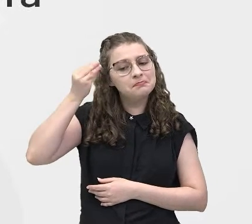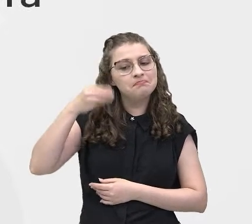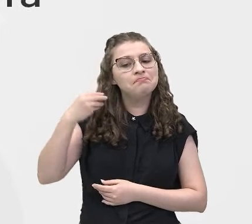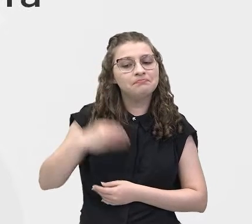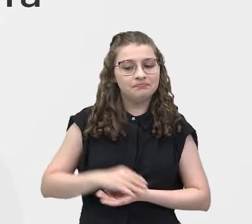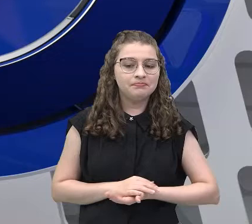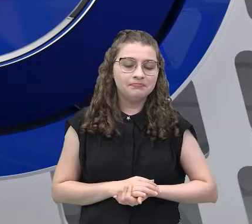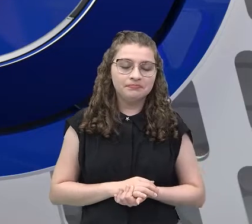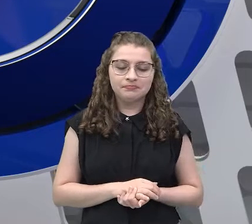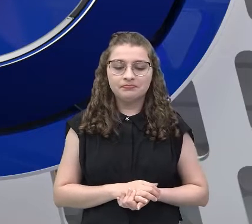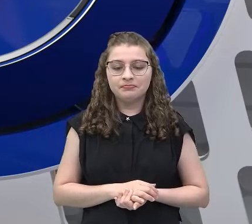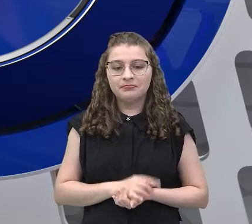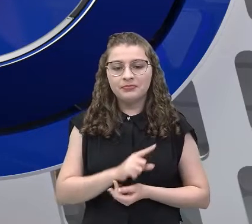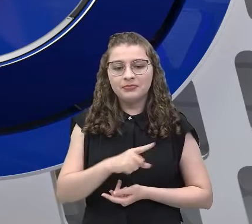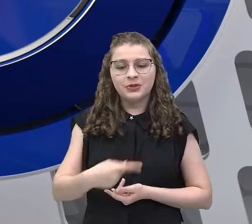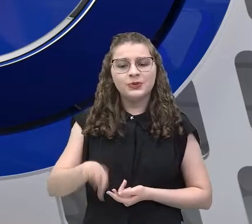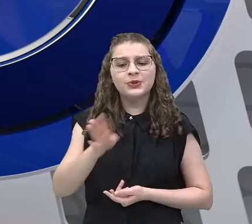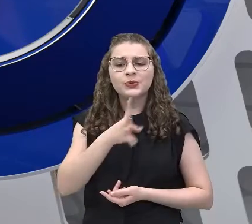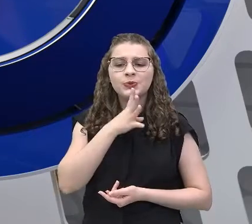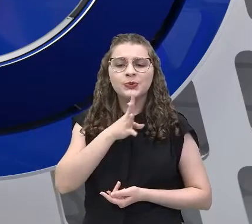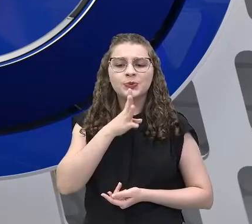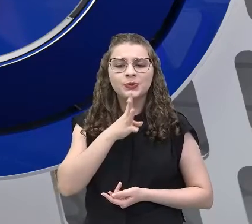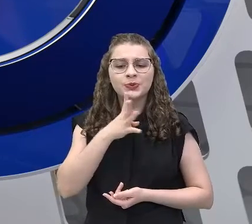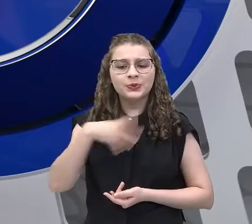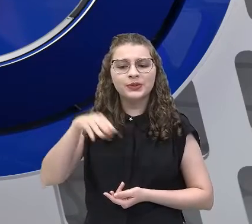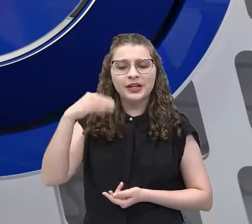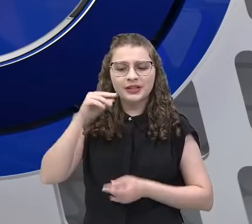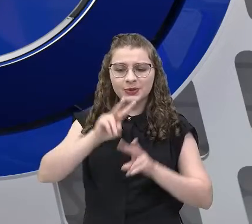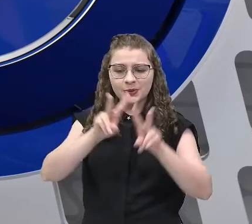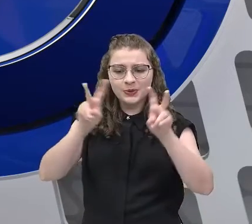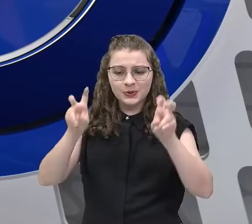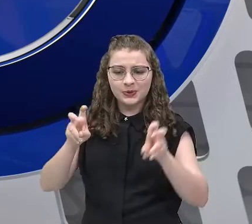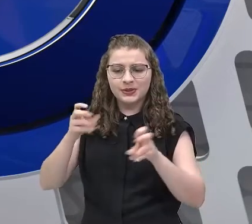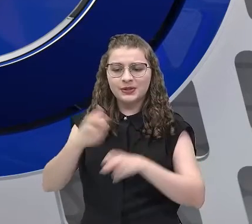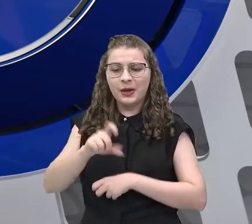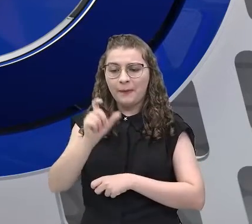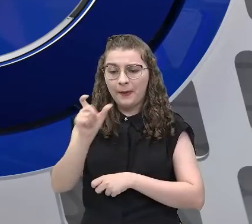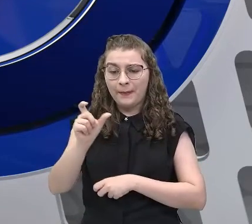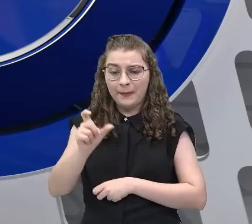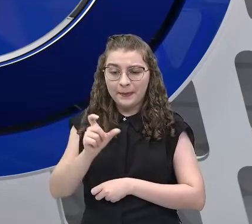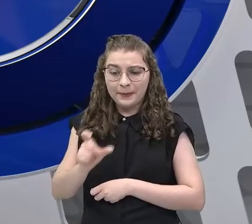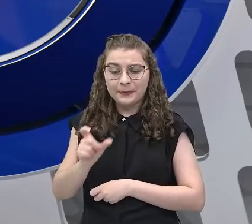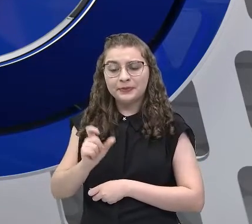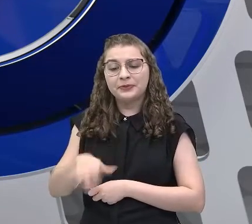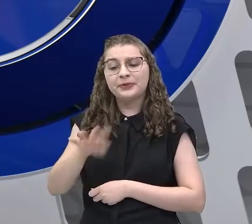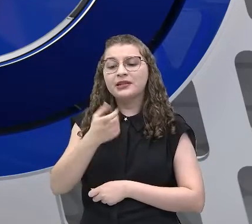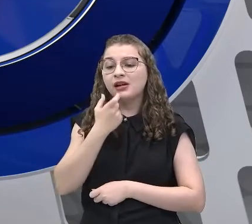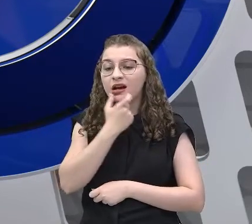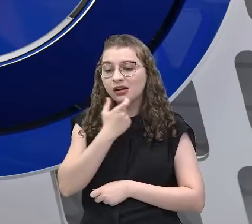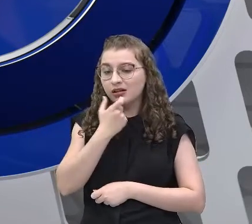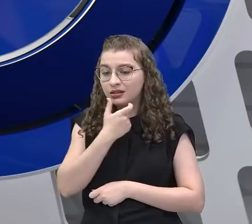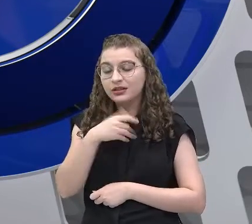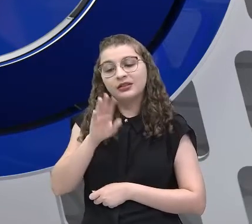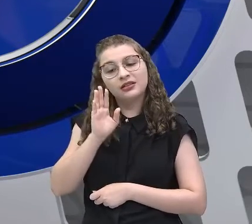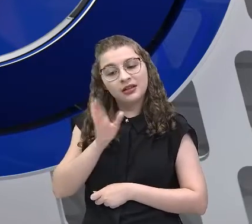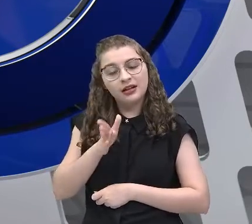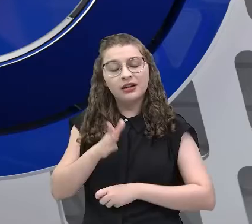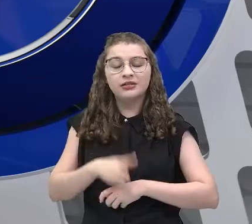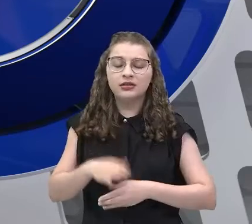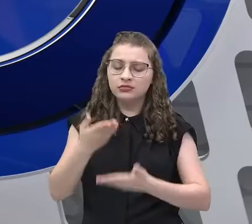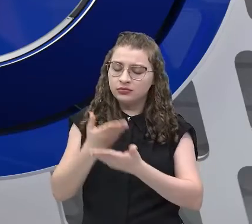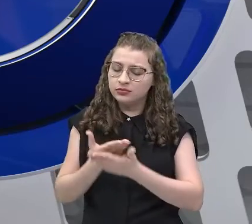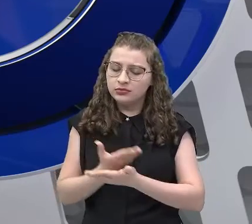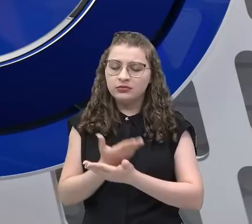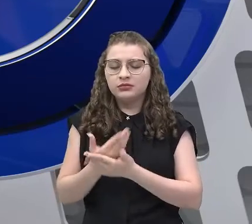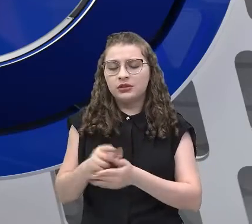bastante. Eu tenho certeza que vocês conhecem bastante coisa ainda de inglês aí, porque vocês já conhecem, já viram, já falaram, já